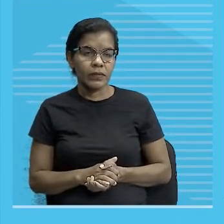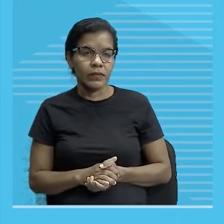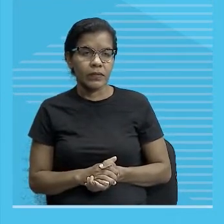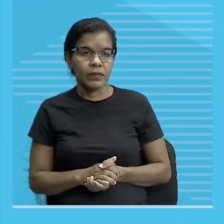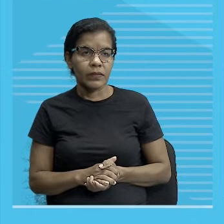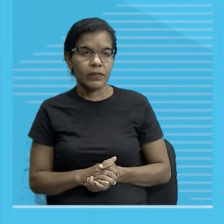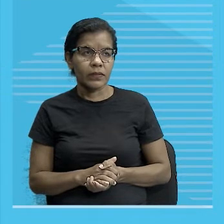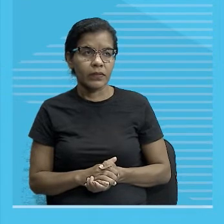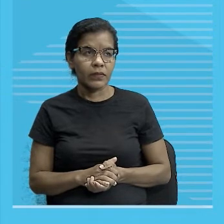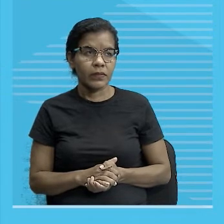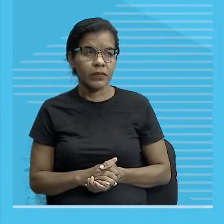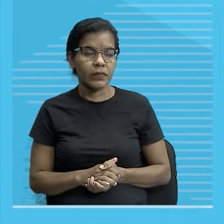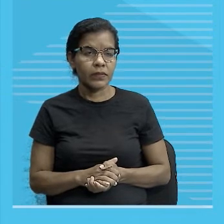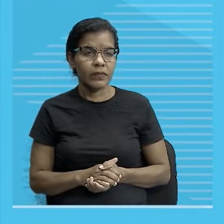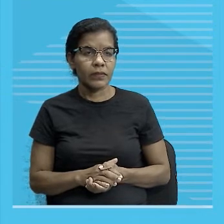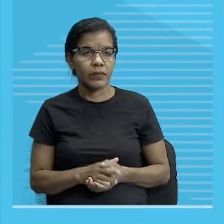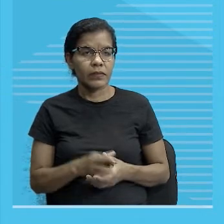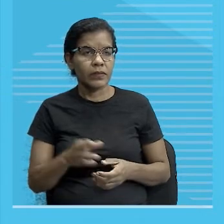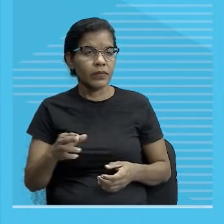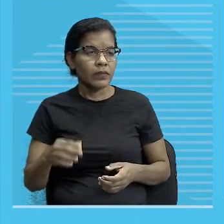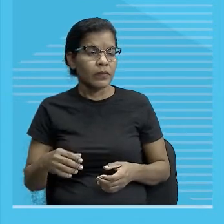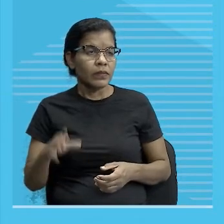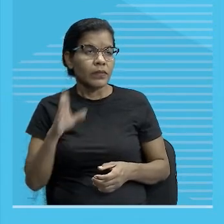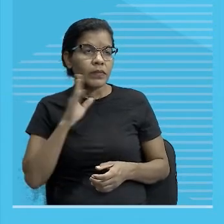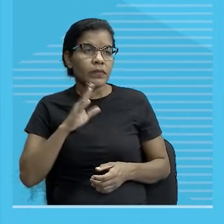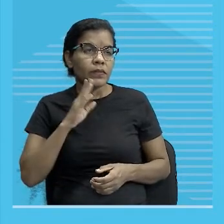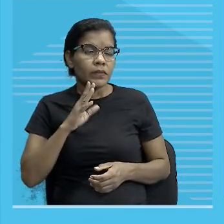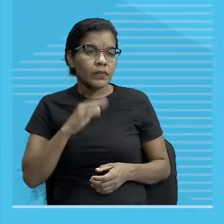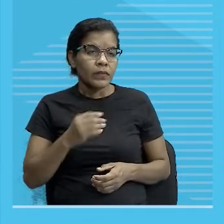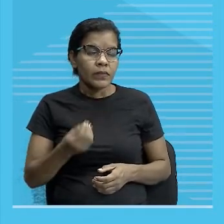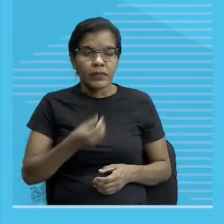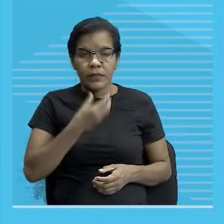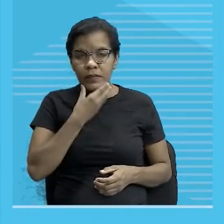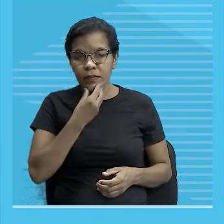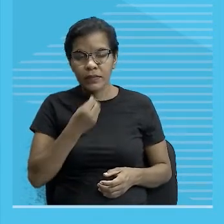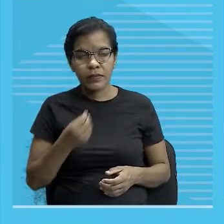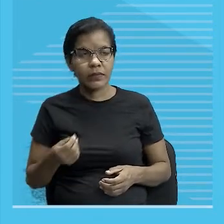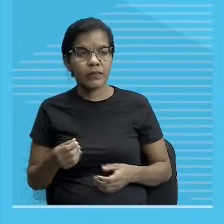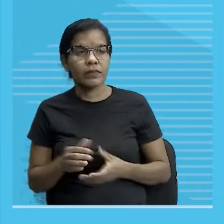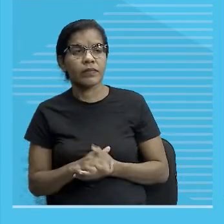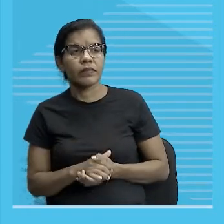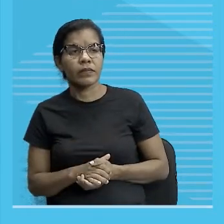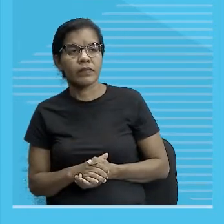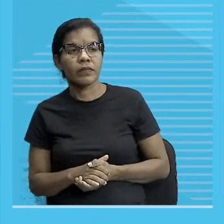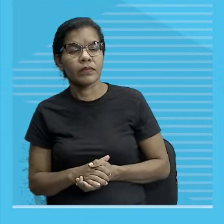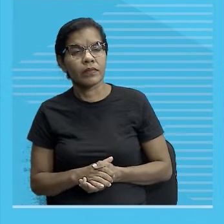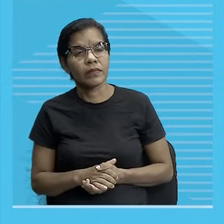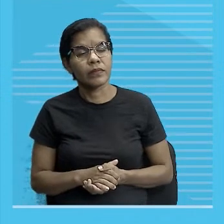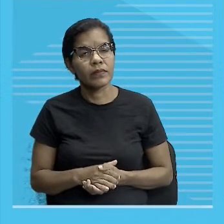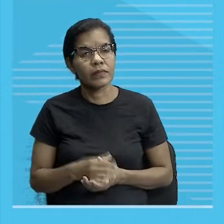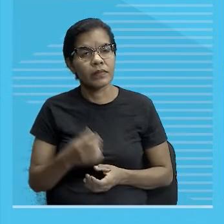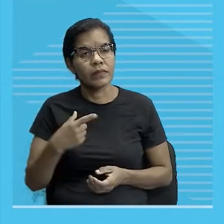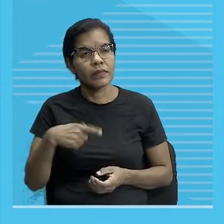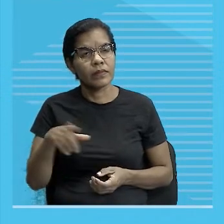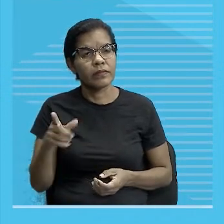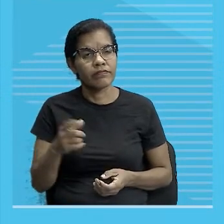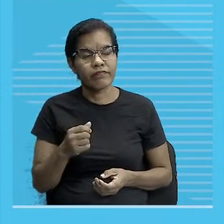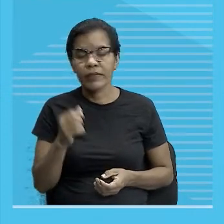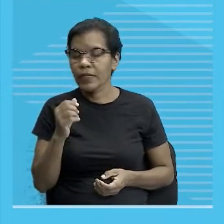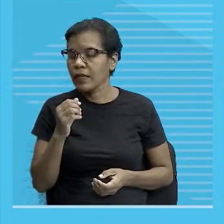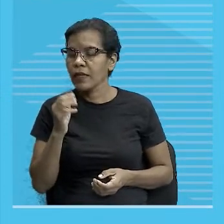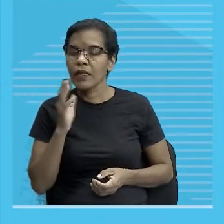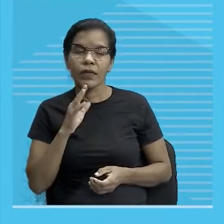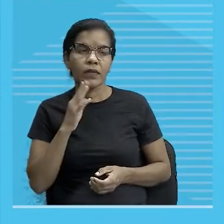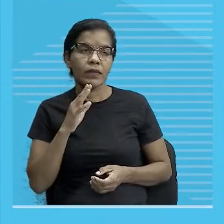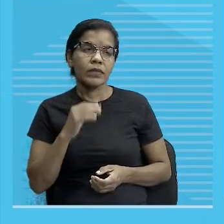o interlocutor reconhece que esse homem não é um homem desconhecido, embora a outra pessoa não o conheça. Já a outra com